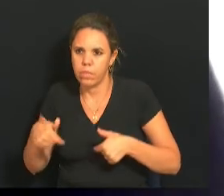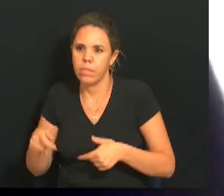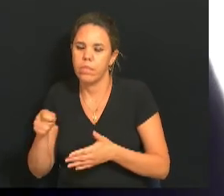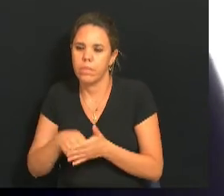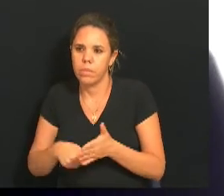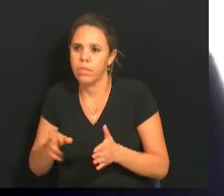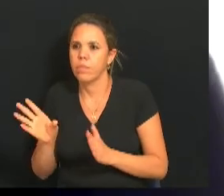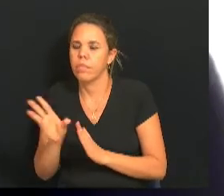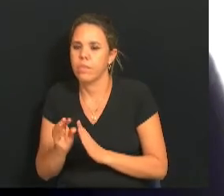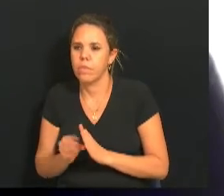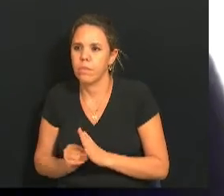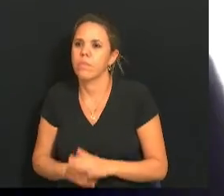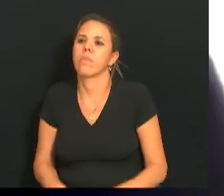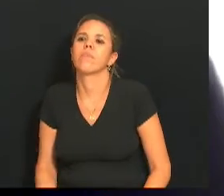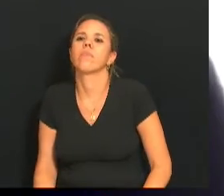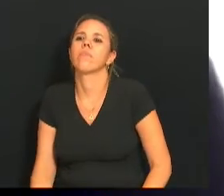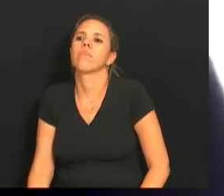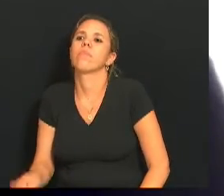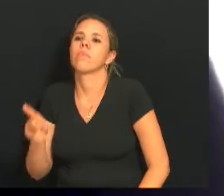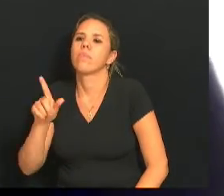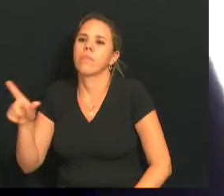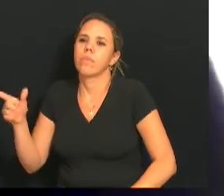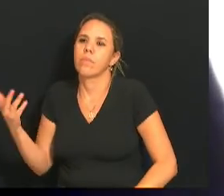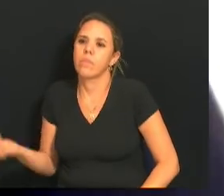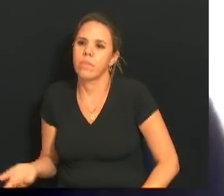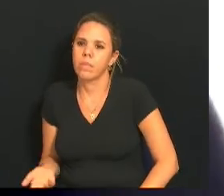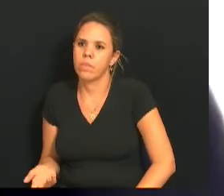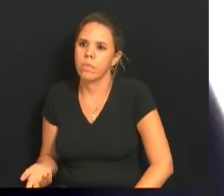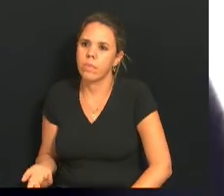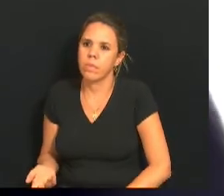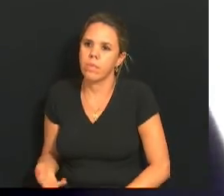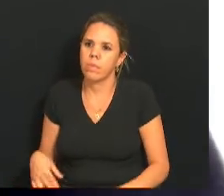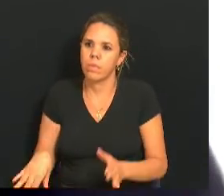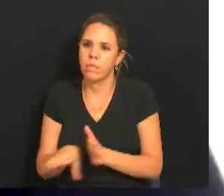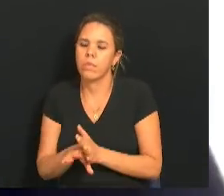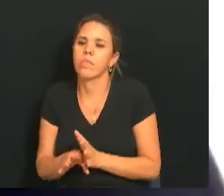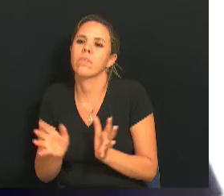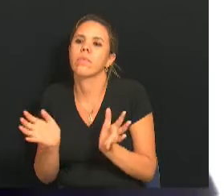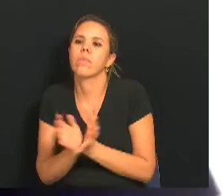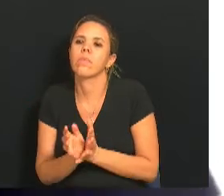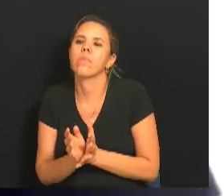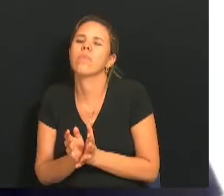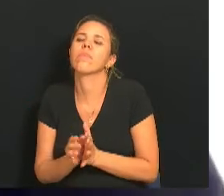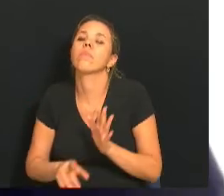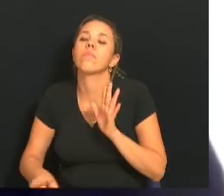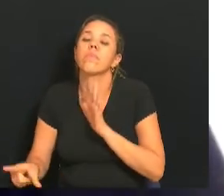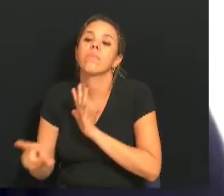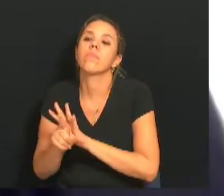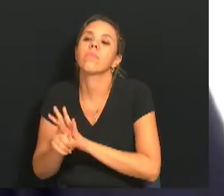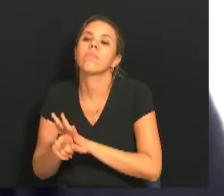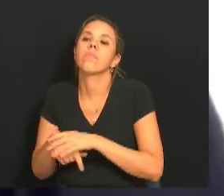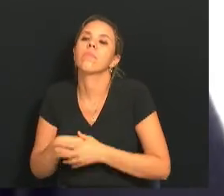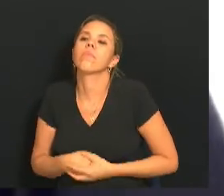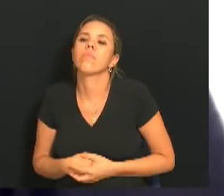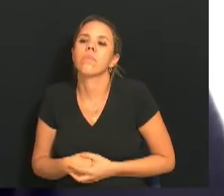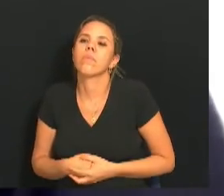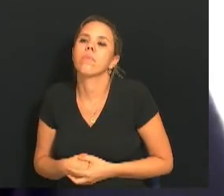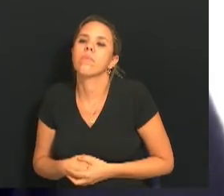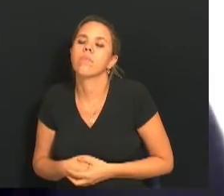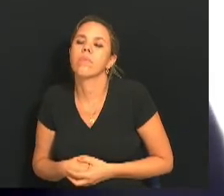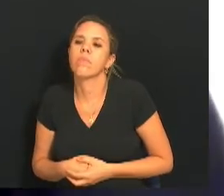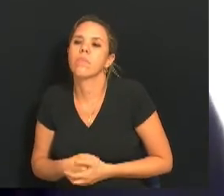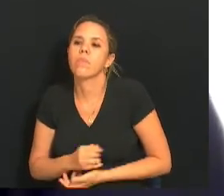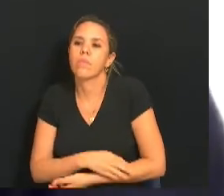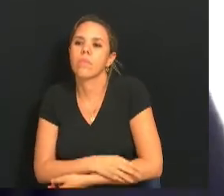bem, né, o PL. Esse PL chegou na Comissão de Legalidade, aí eu